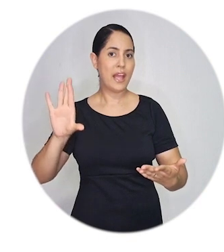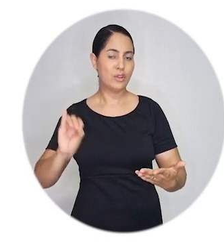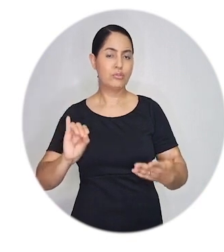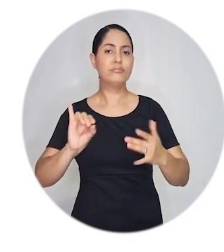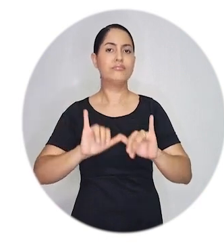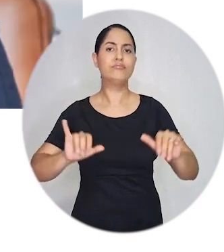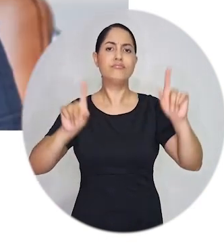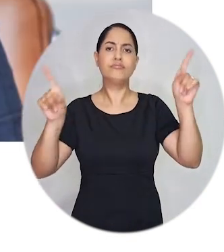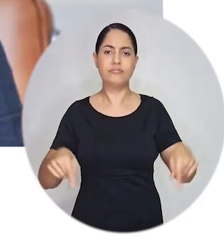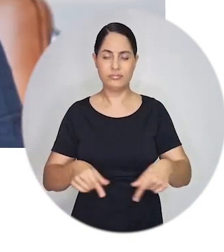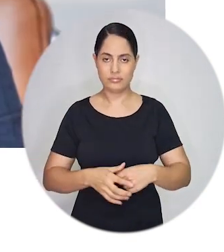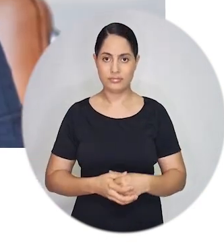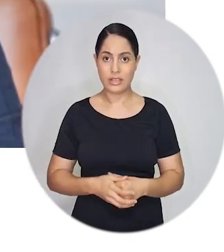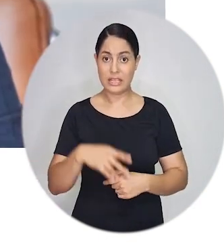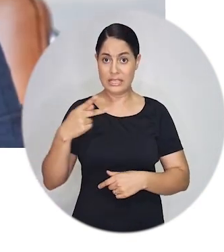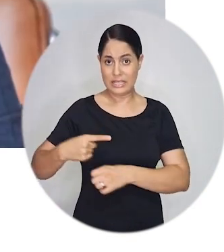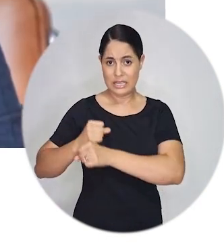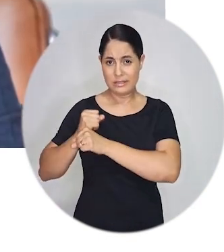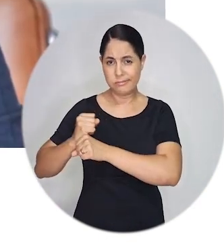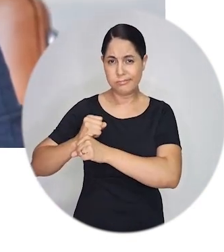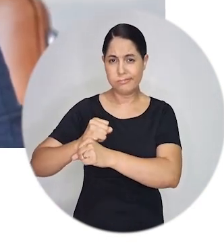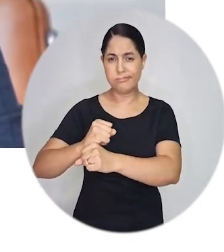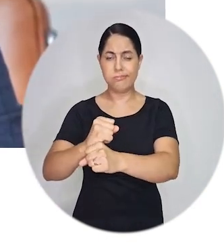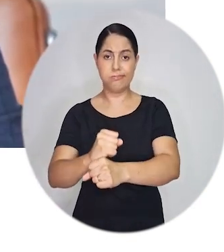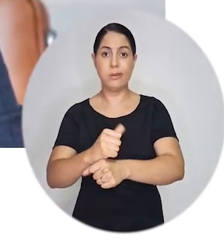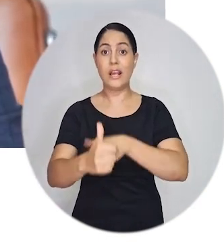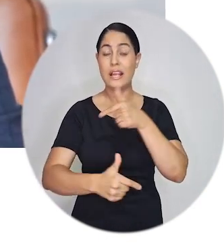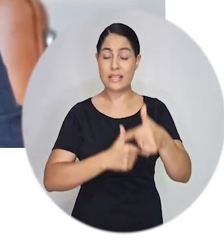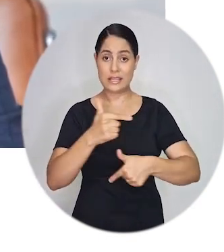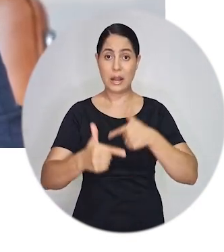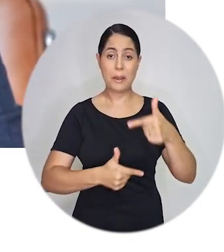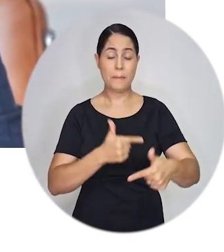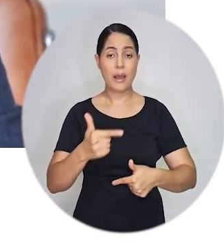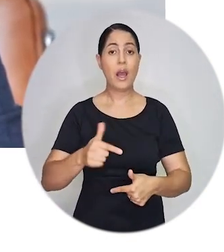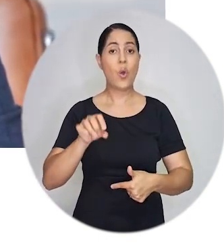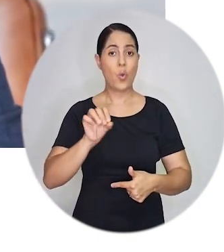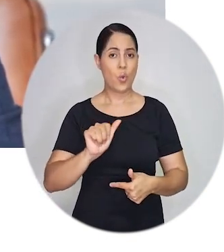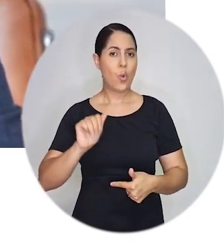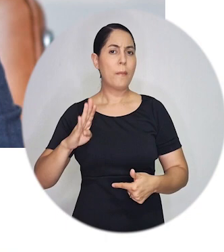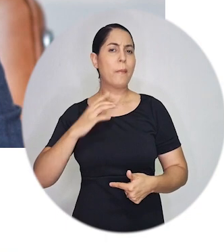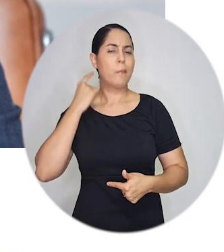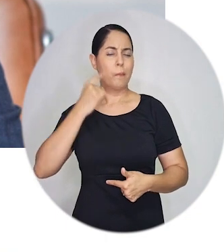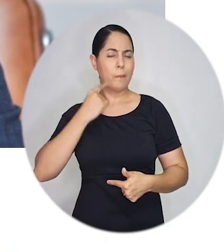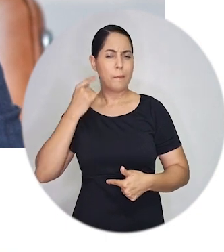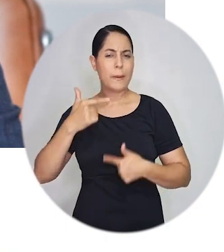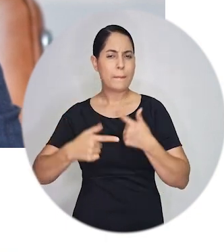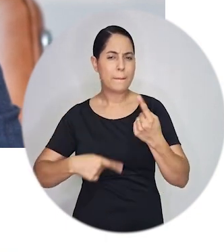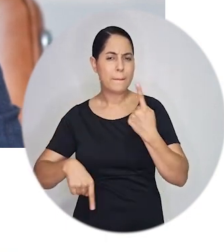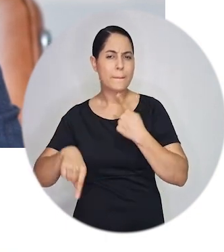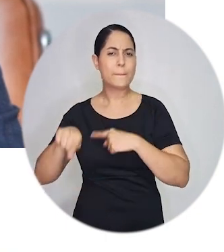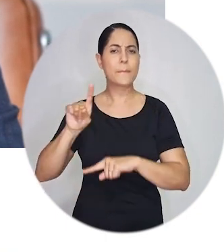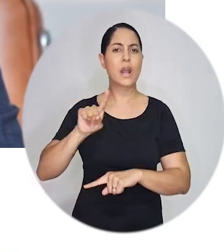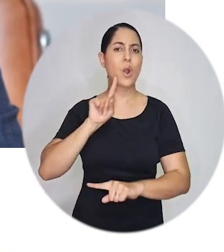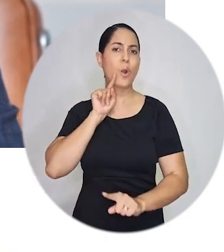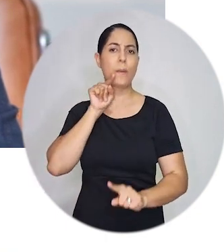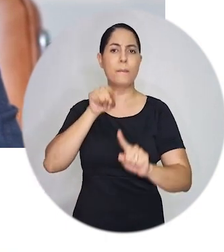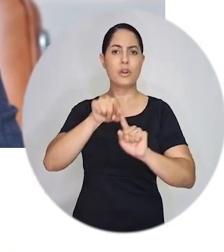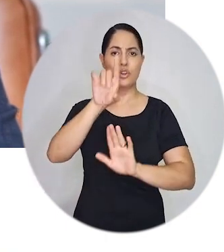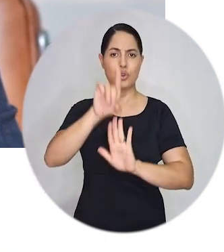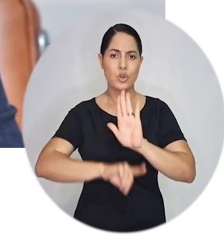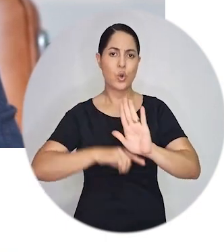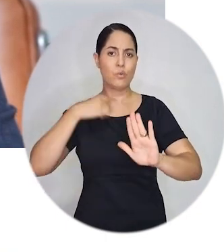Simonetti, abre aspas, durante esses anos, o trabalho conjunto da advocacia resultou em avanços significativos em busca